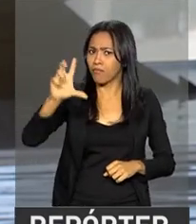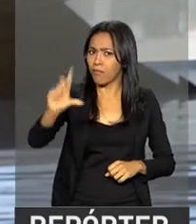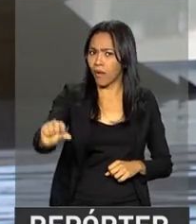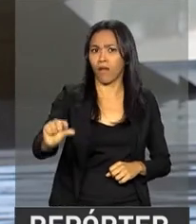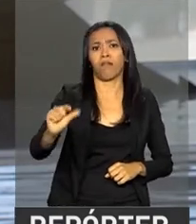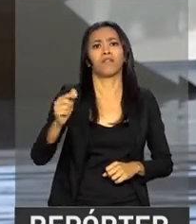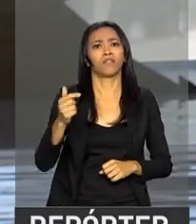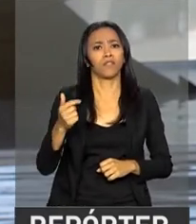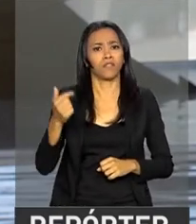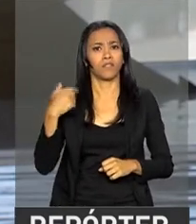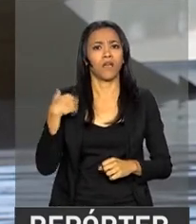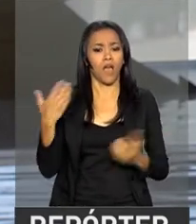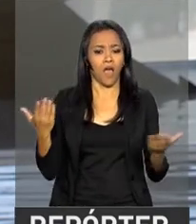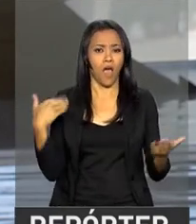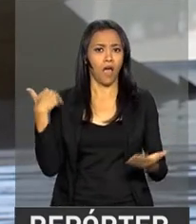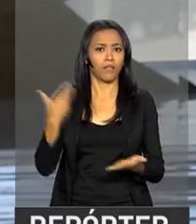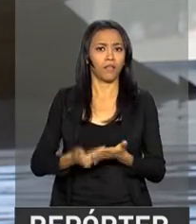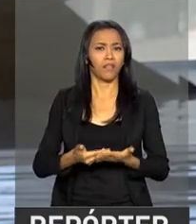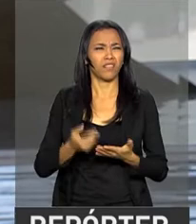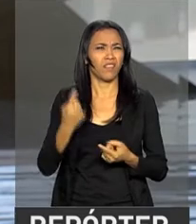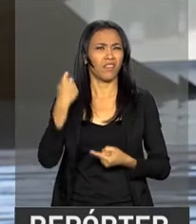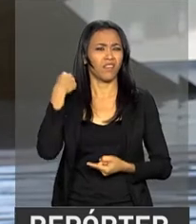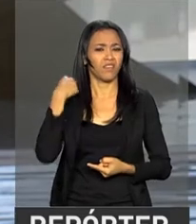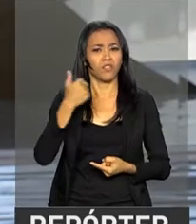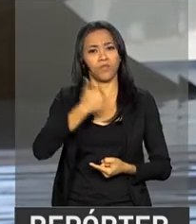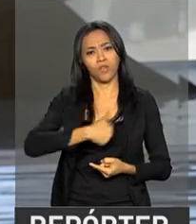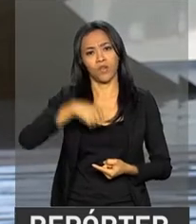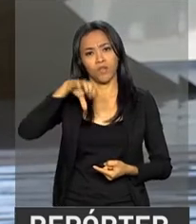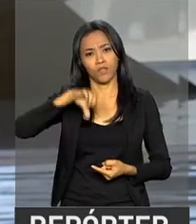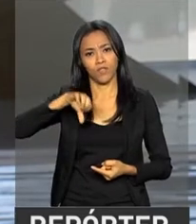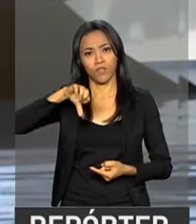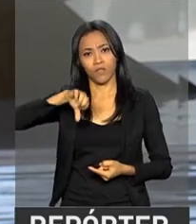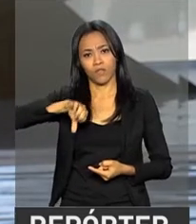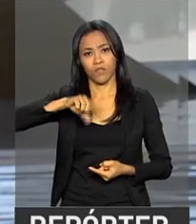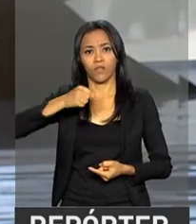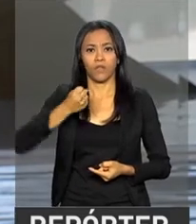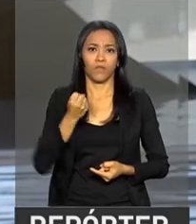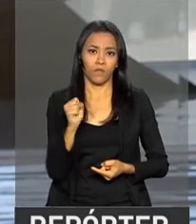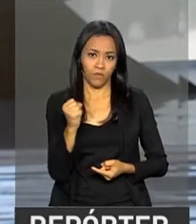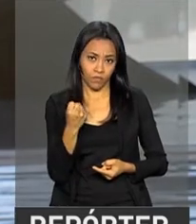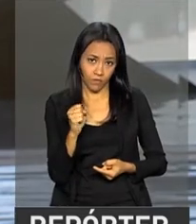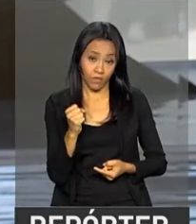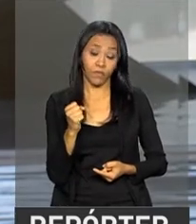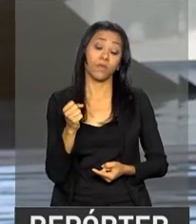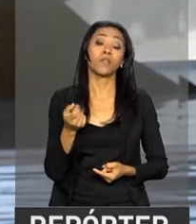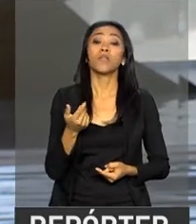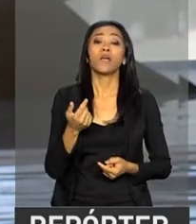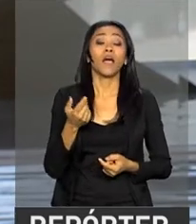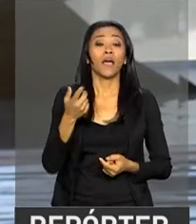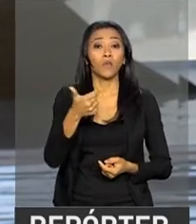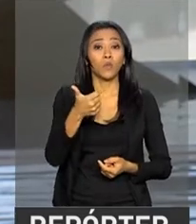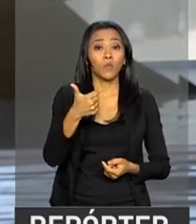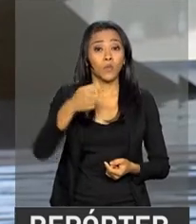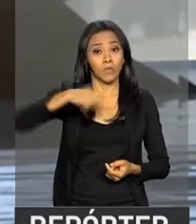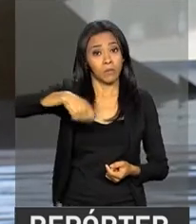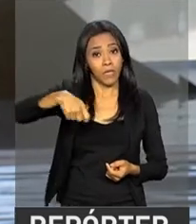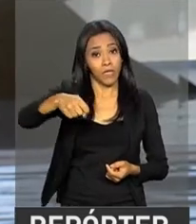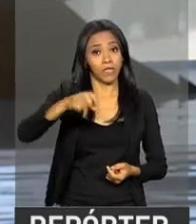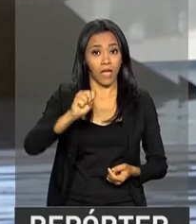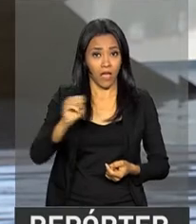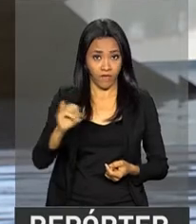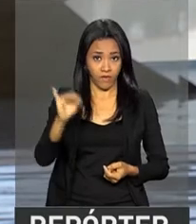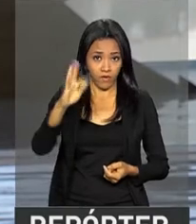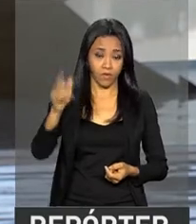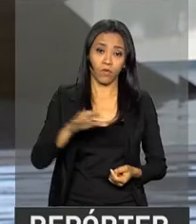setembro registrada desde 1998 considerando os últimos 12 meses a inflação fique